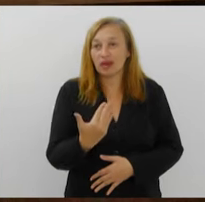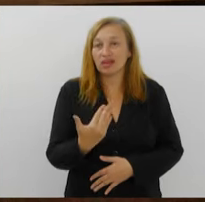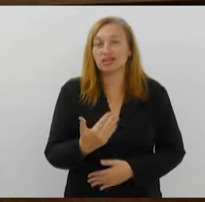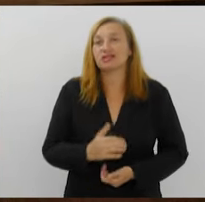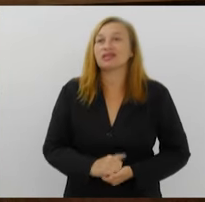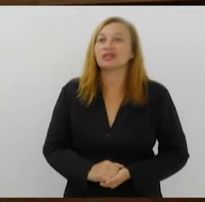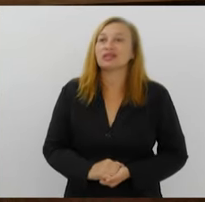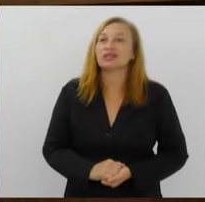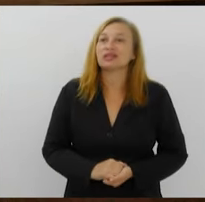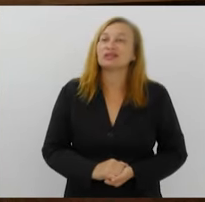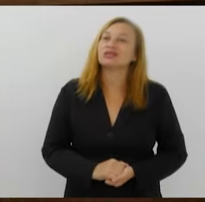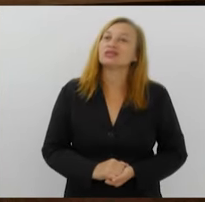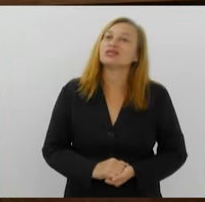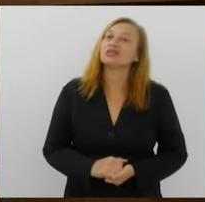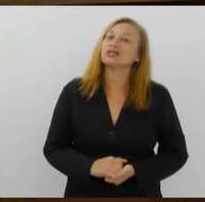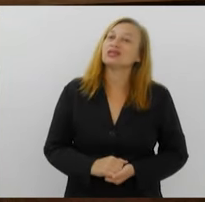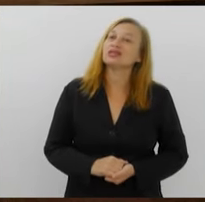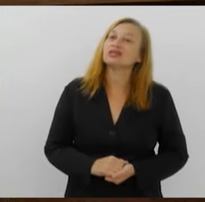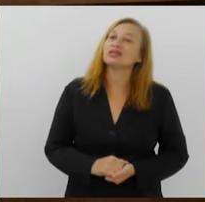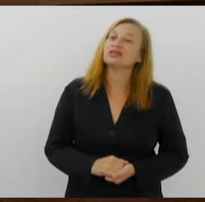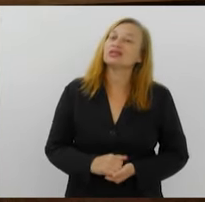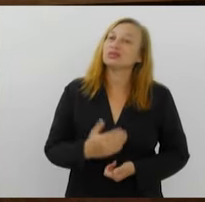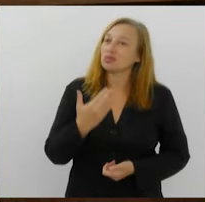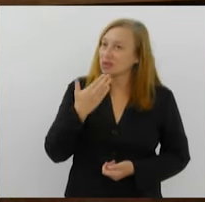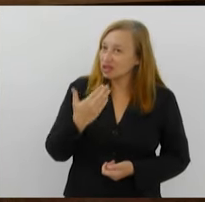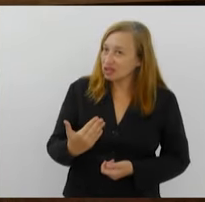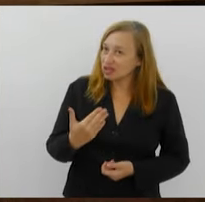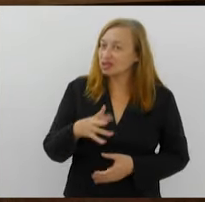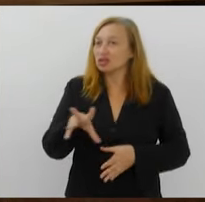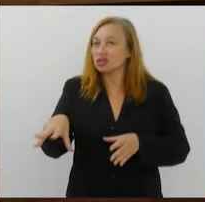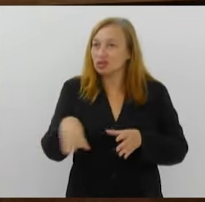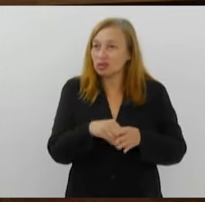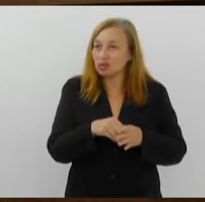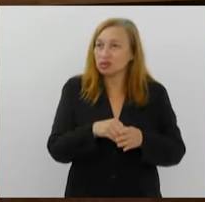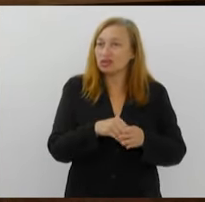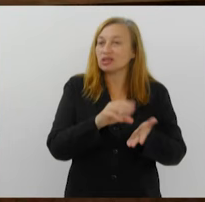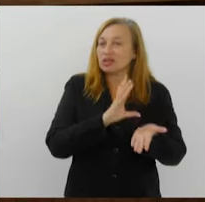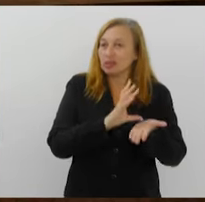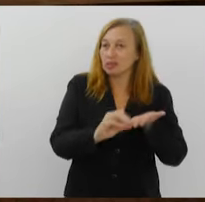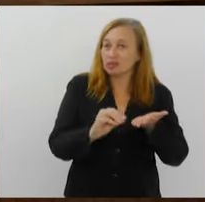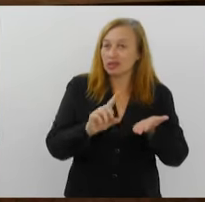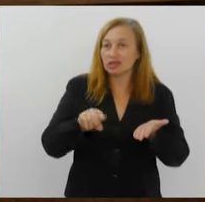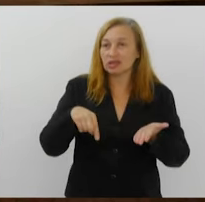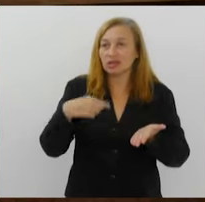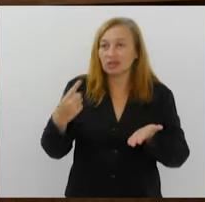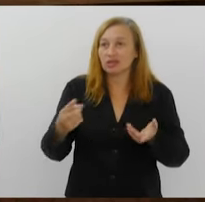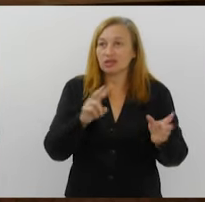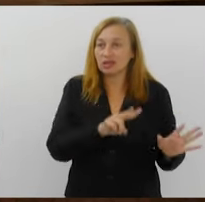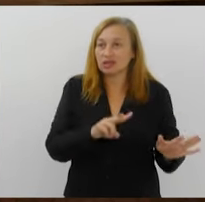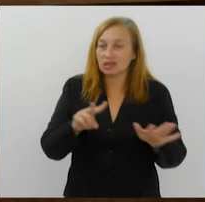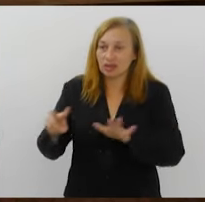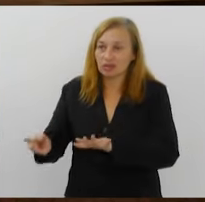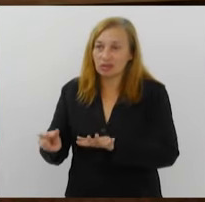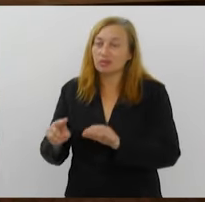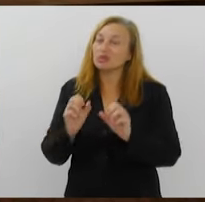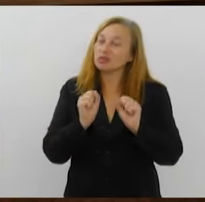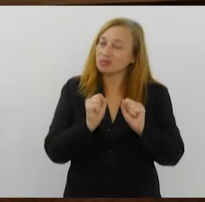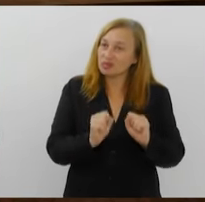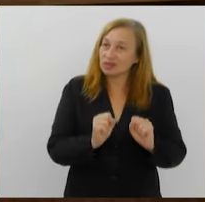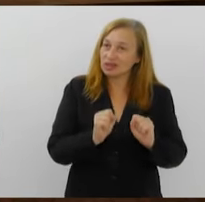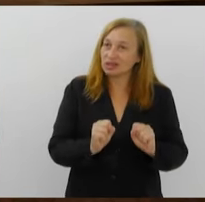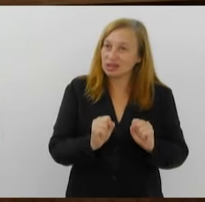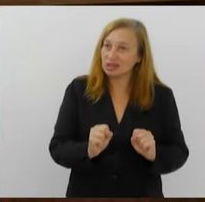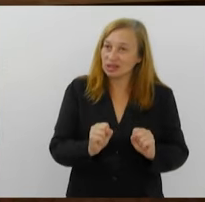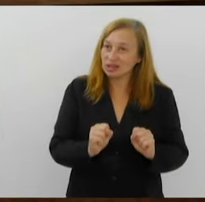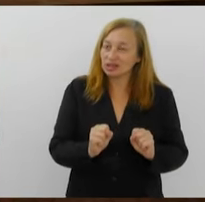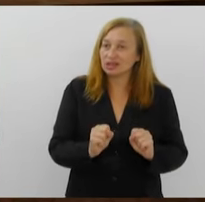inclusive, reforçando a minha solicitação de inclusão na pauta na próxima semana, para que nós possamos aqui,